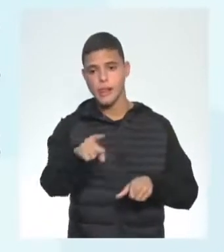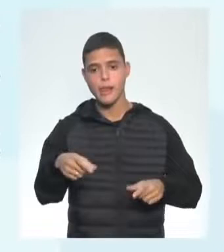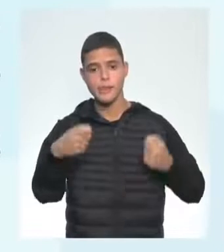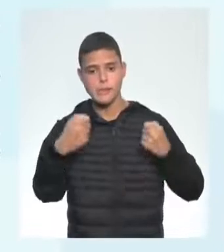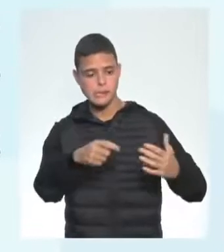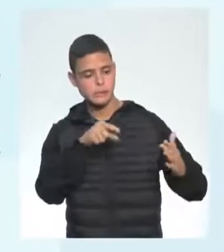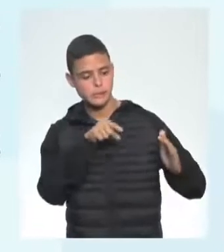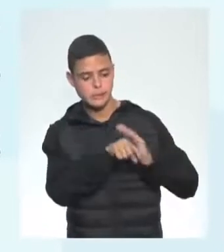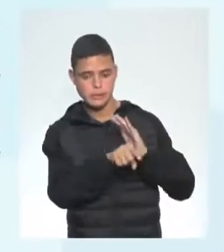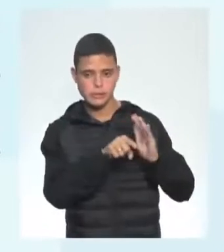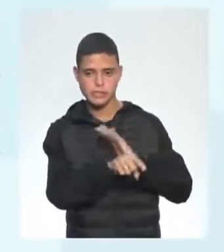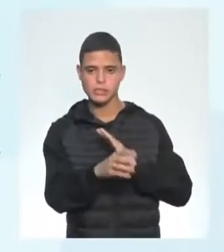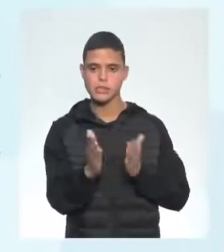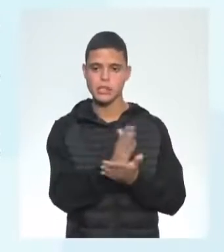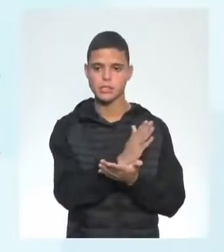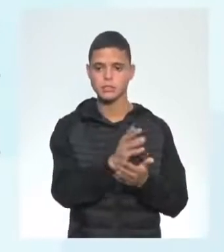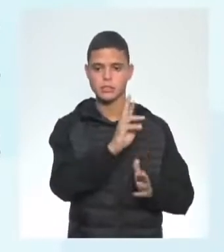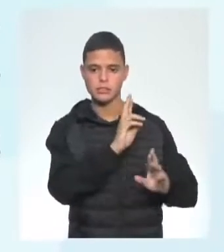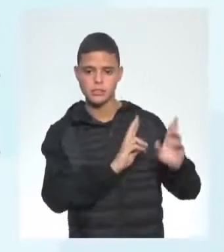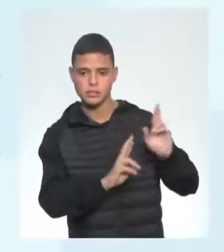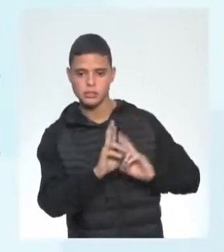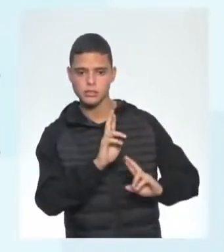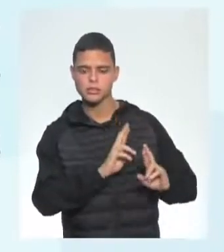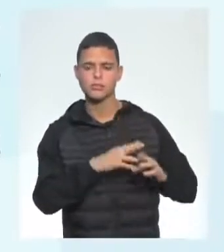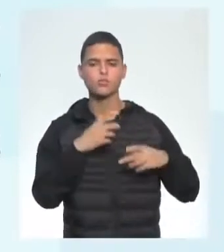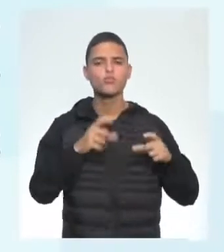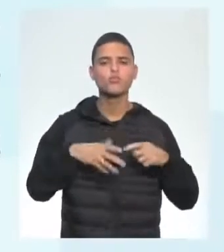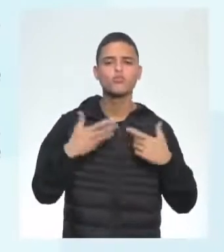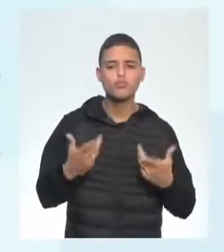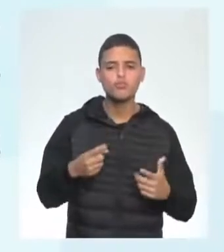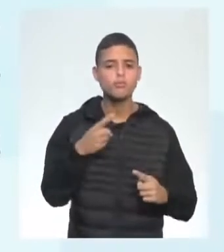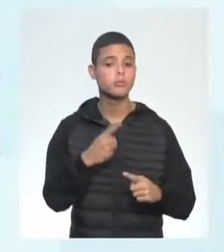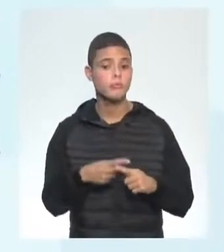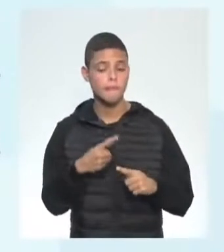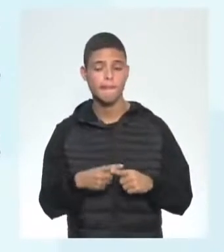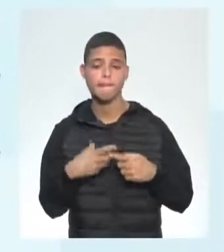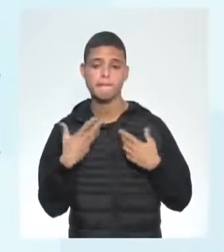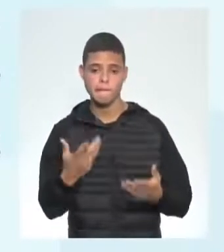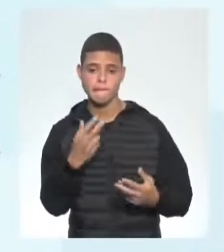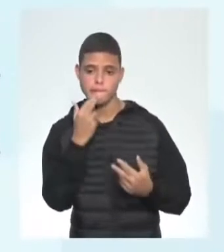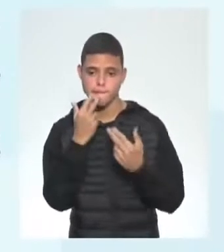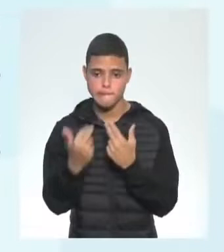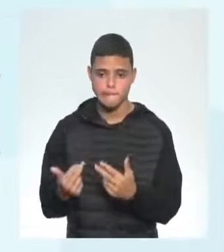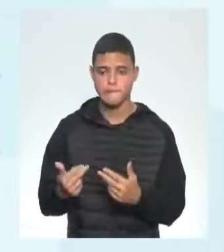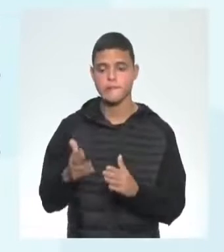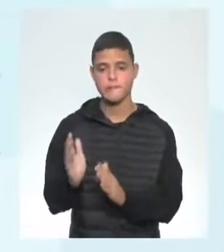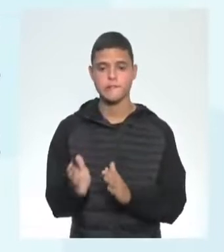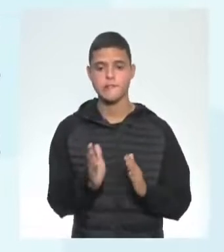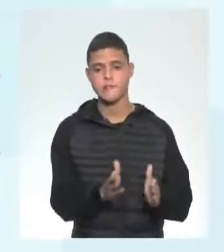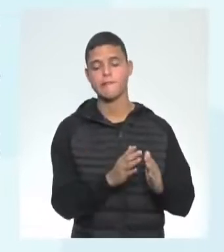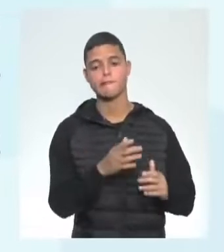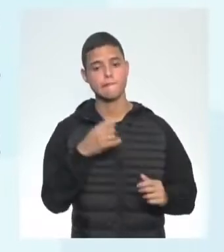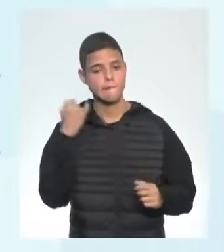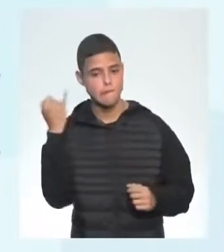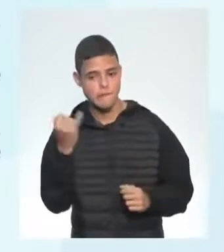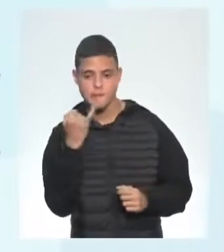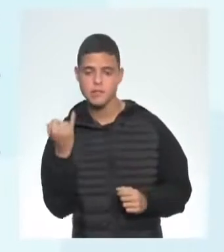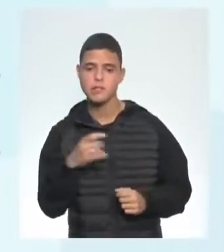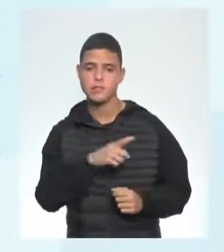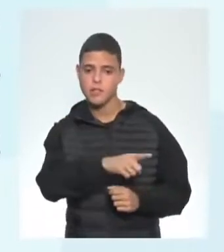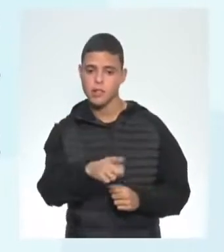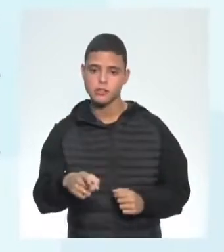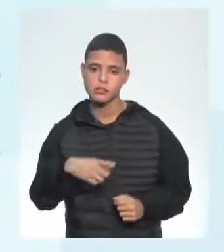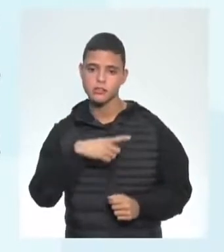seu leitor, tais como onde ocorreu, com quem, como e por quê. A linguagem padrão é necessária nessa produção. Atente-se às